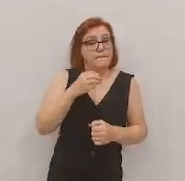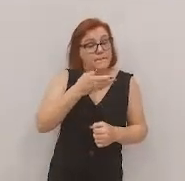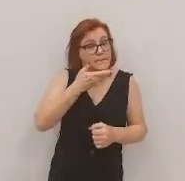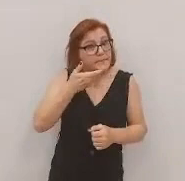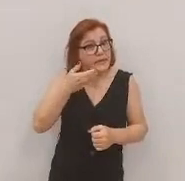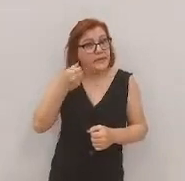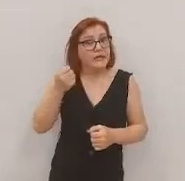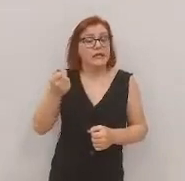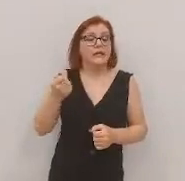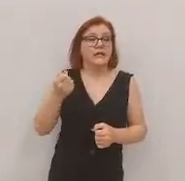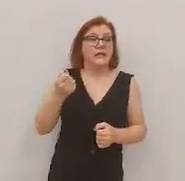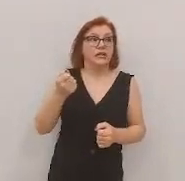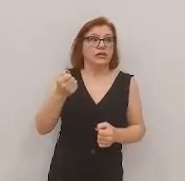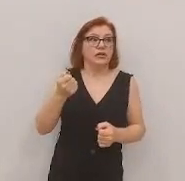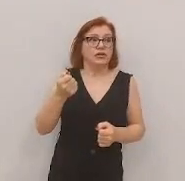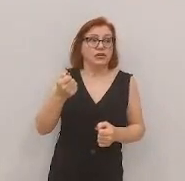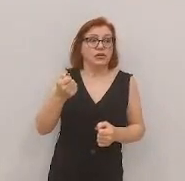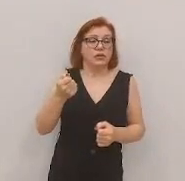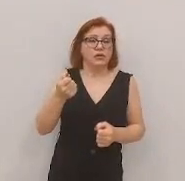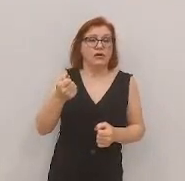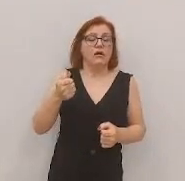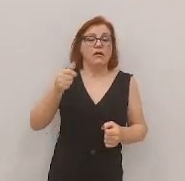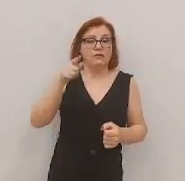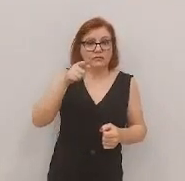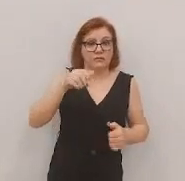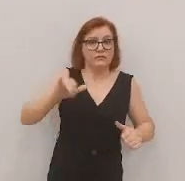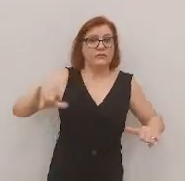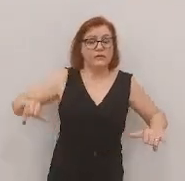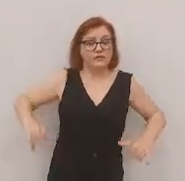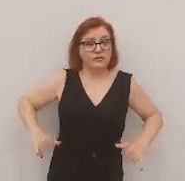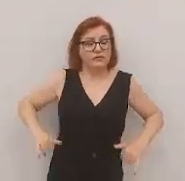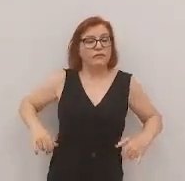Irmãos, se for da vontade de Deus,